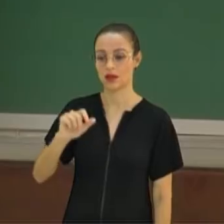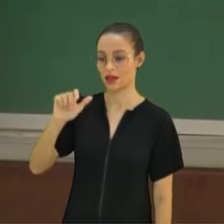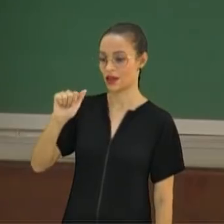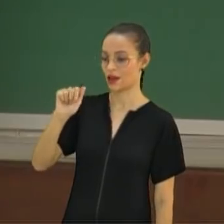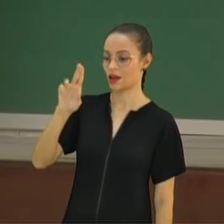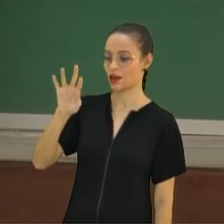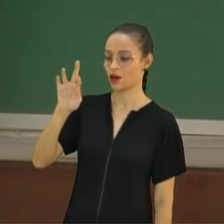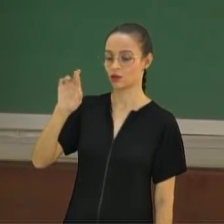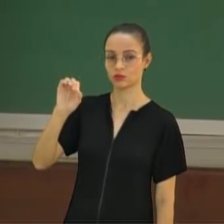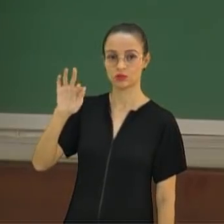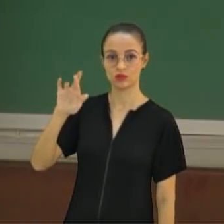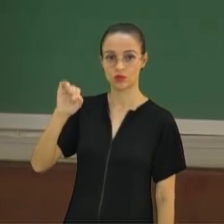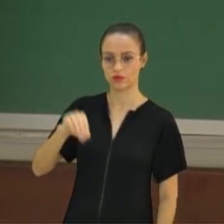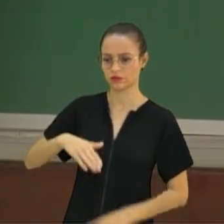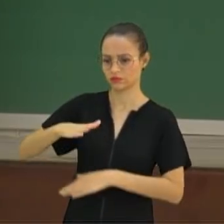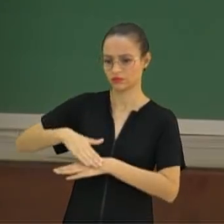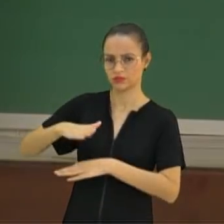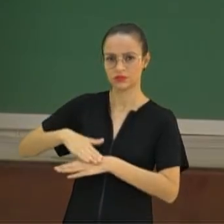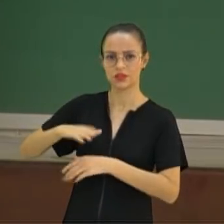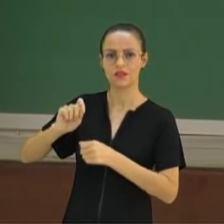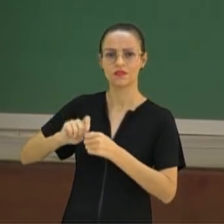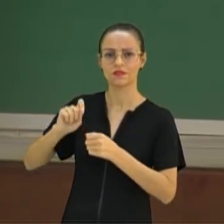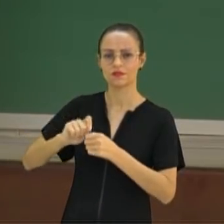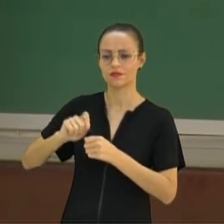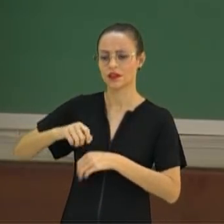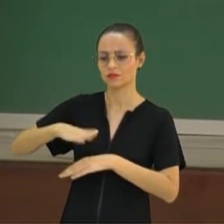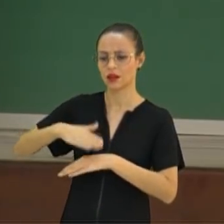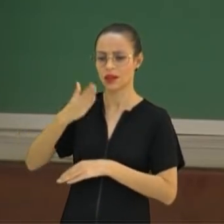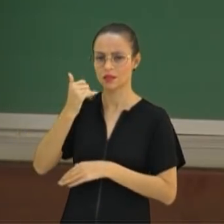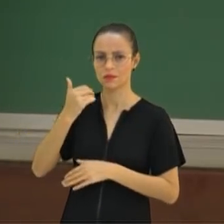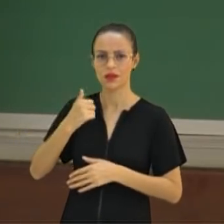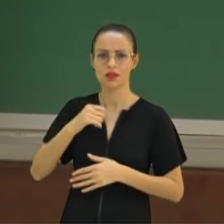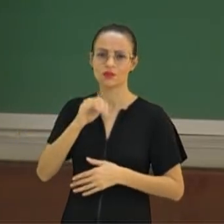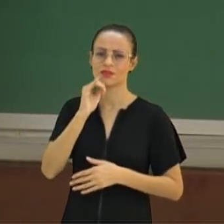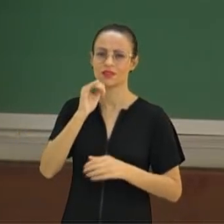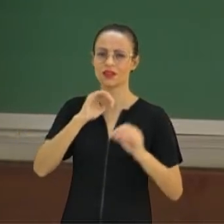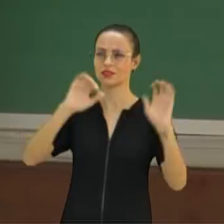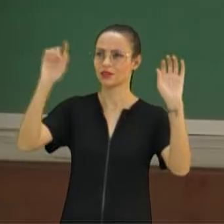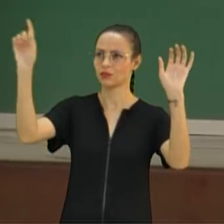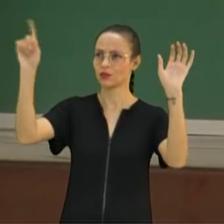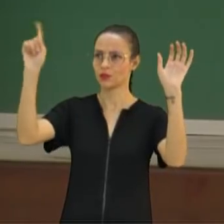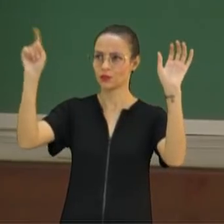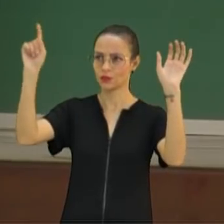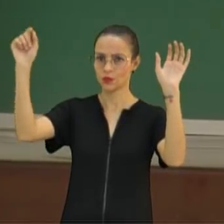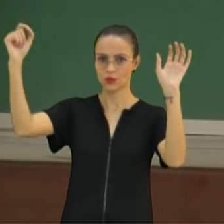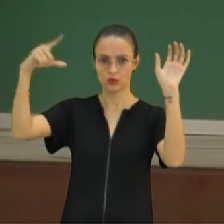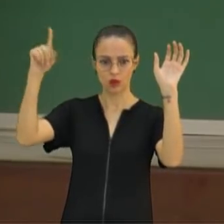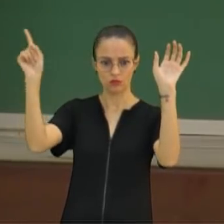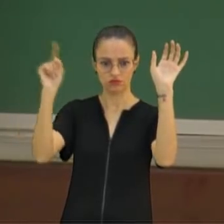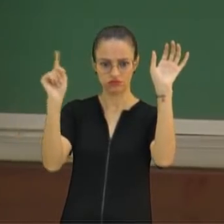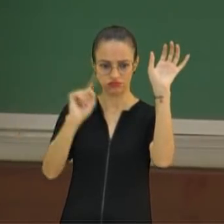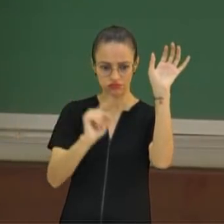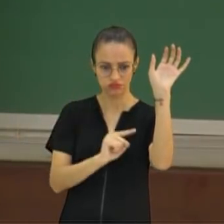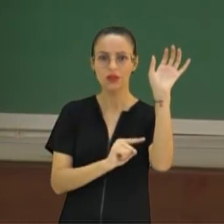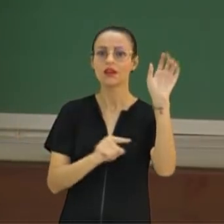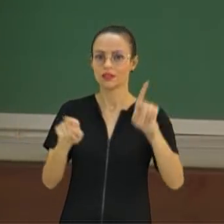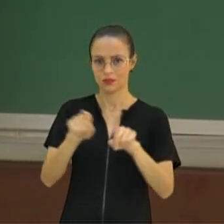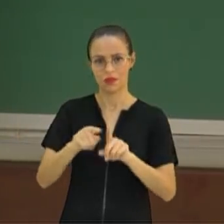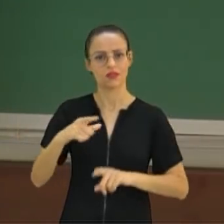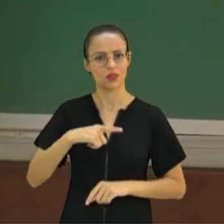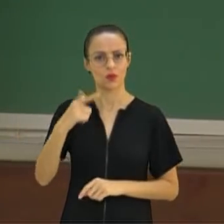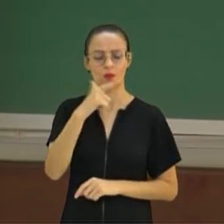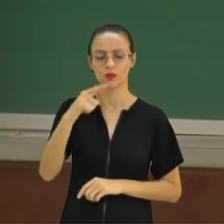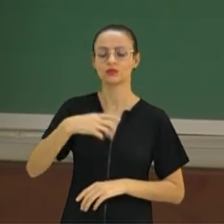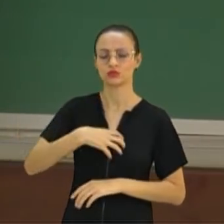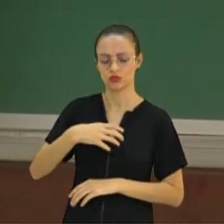aquele que produz o seu próprio alimento, né? Com um exemplo principal ali a fotossíntese das plantas, mas também tem outras formas de se